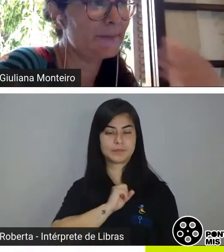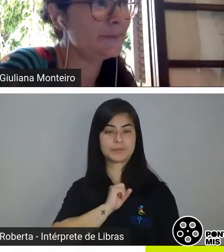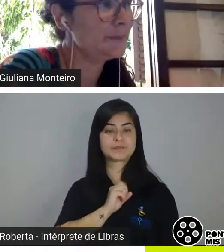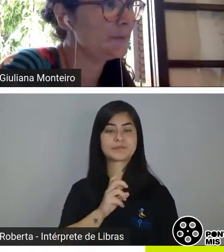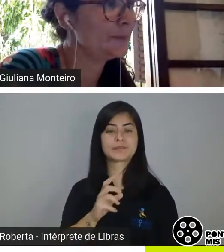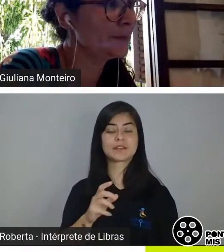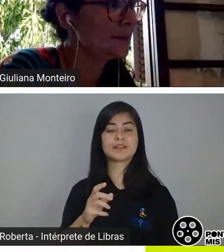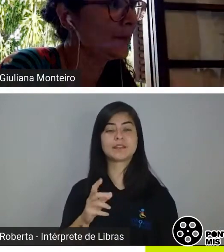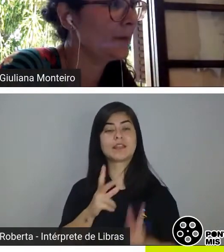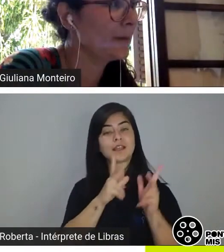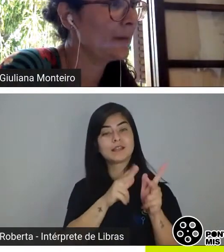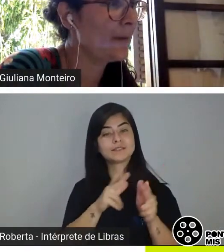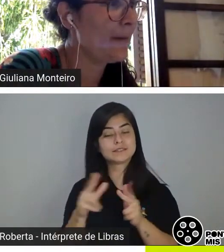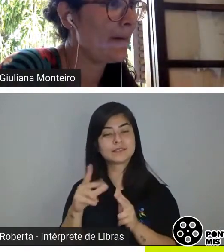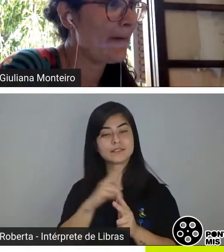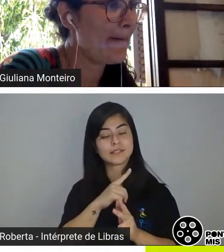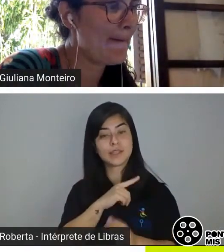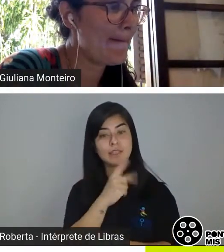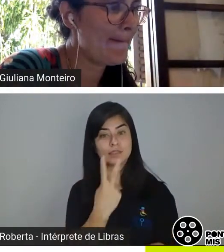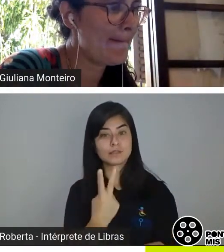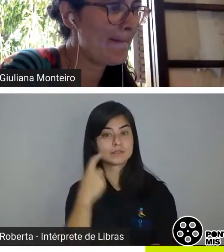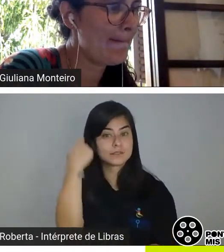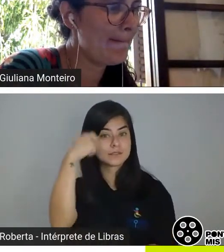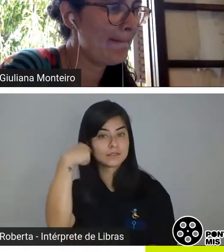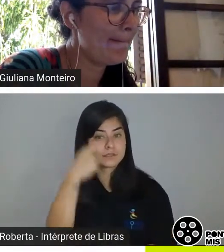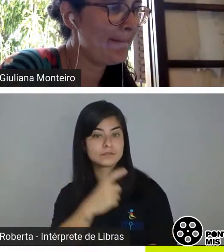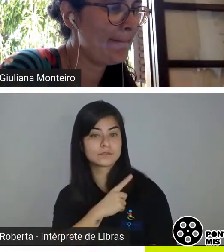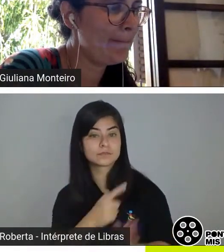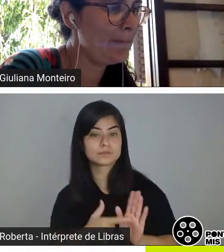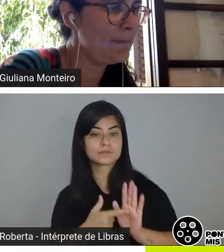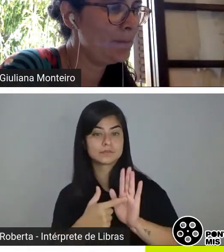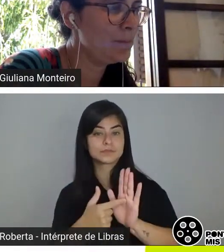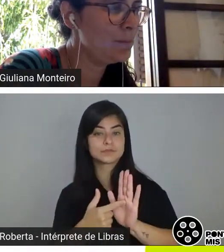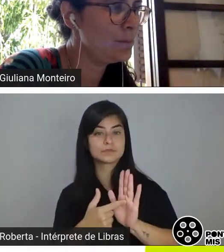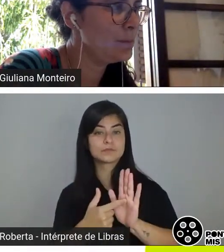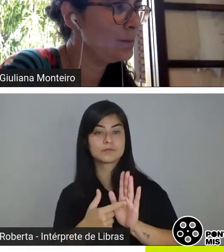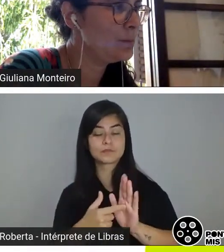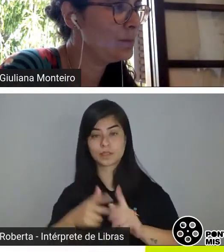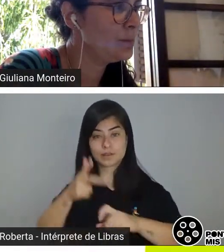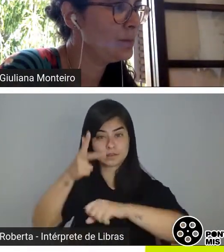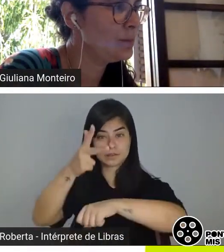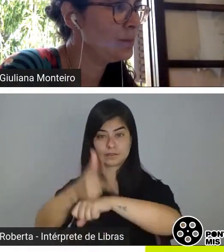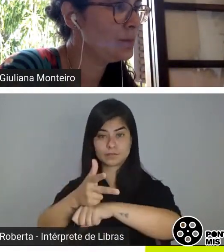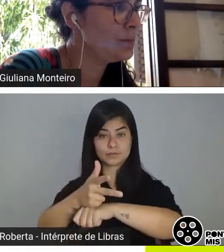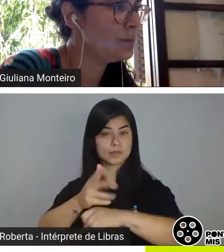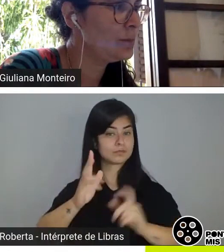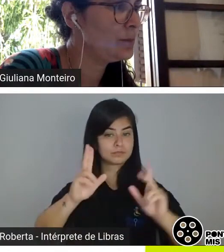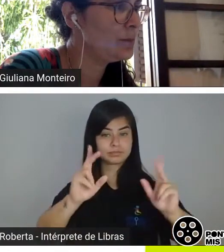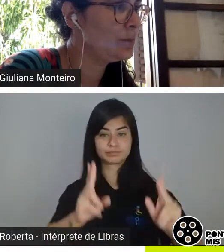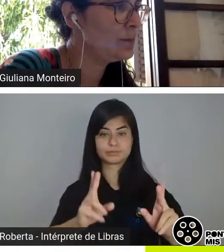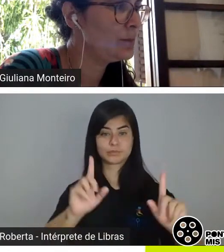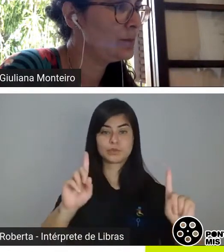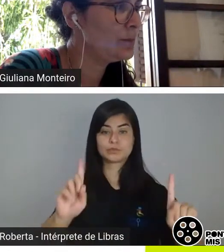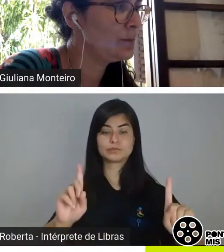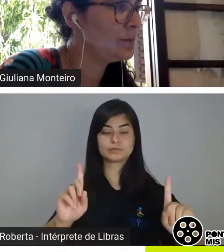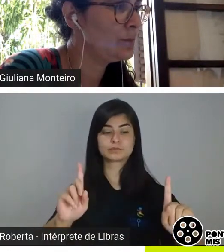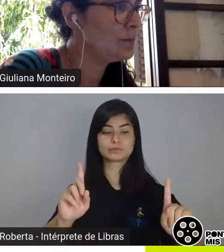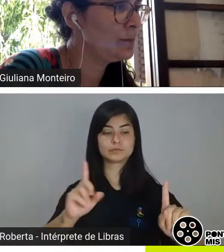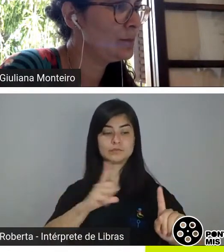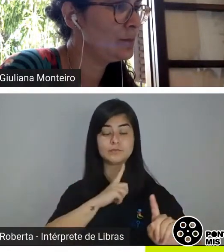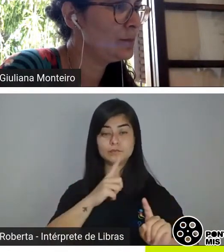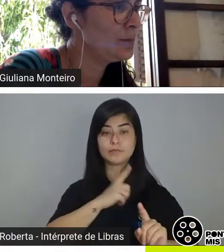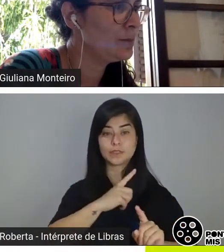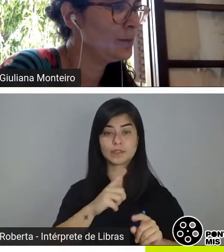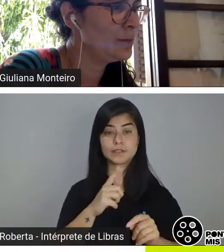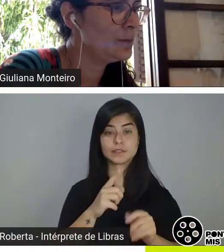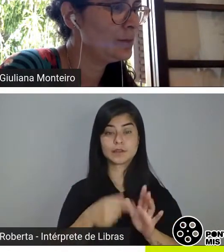nessas cenas em que eu tenho 2 atores que vão fazer esses diálogos, a câmera está lá, é um plano só, e aí você